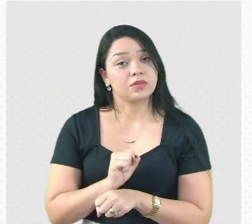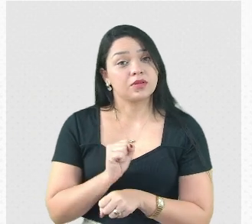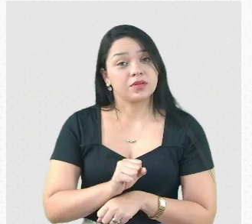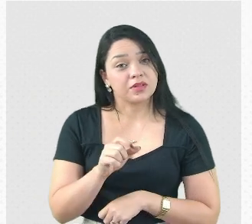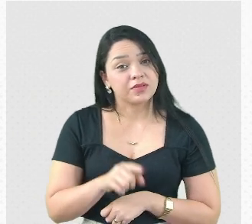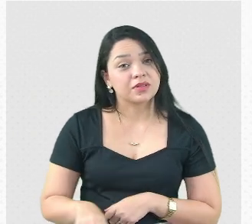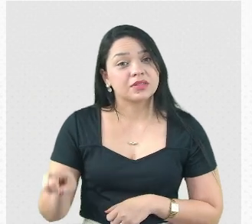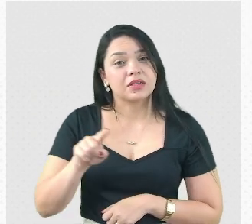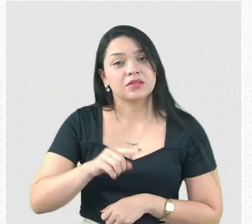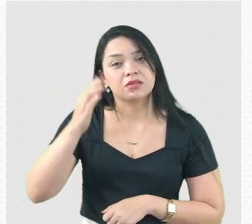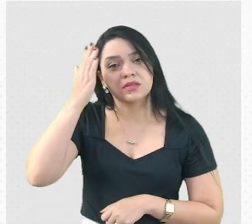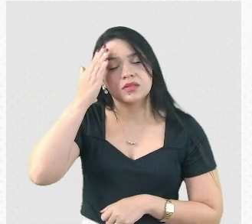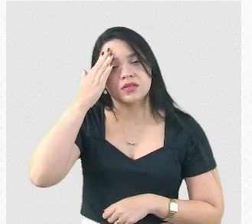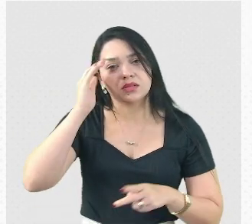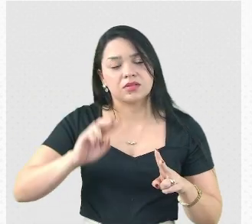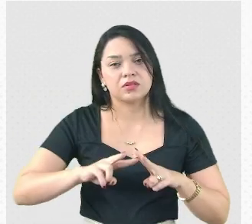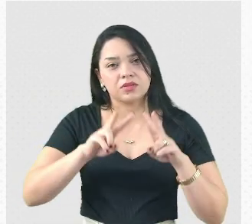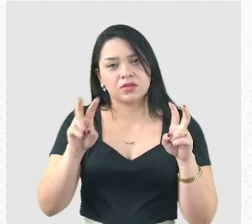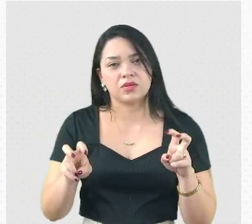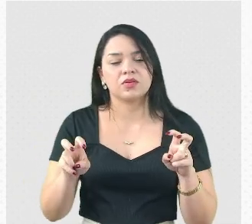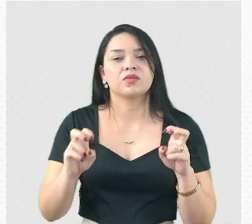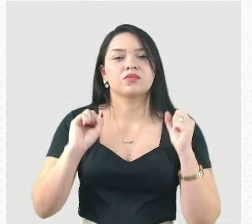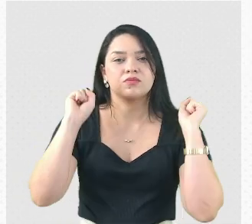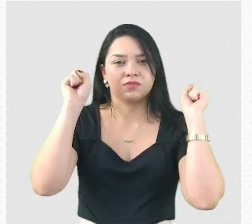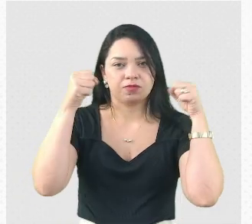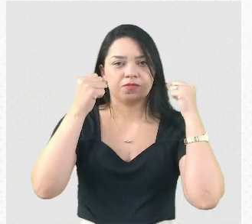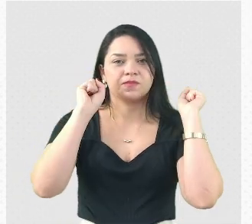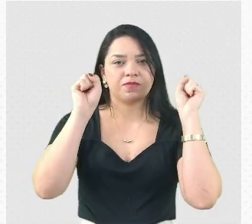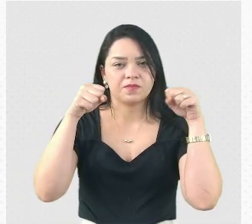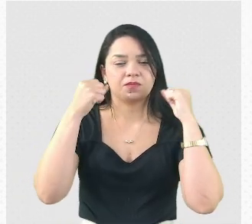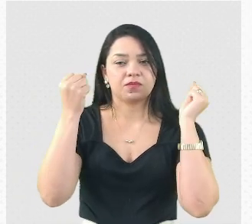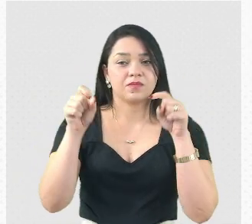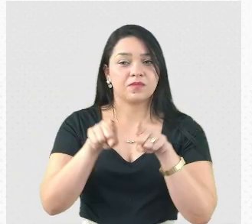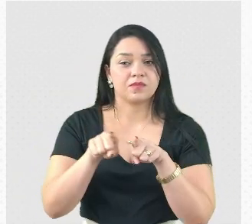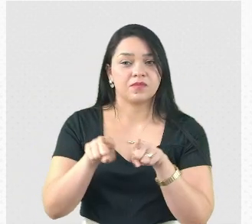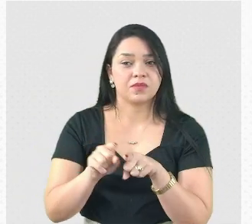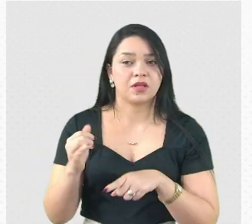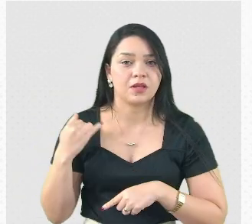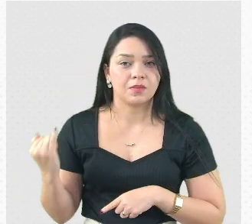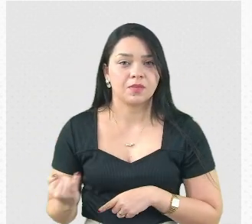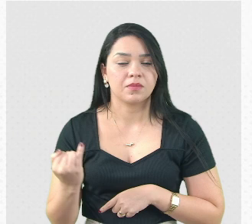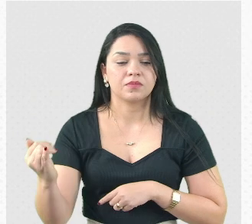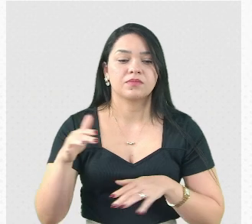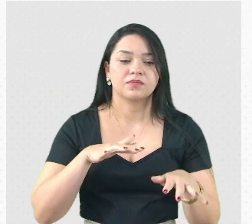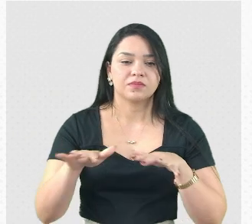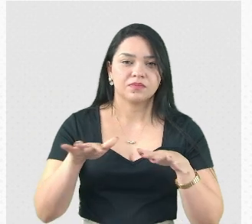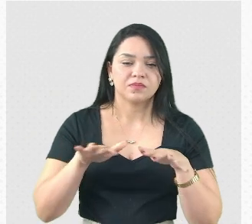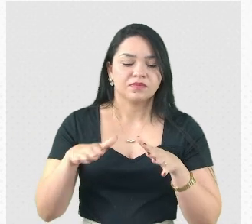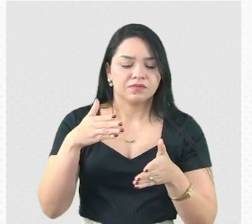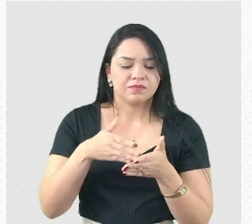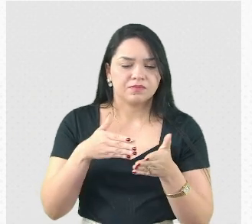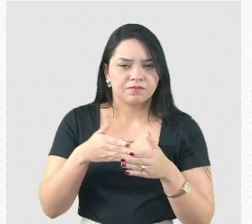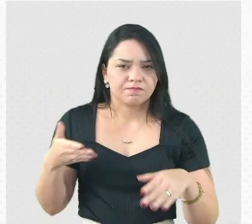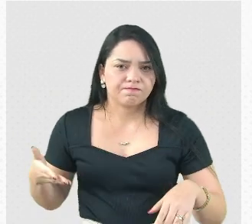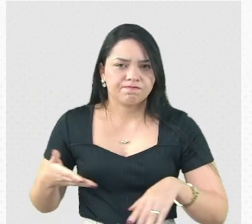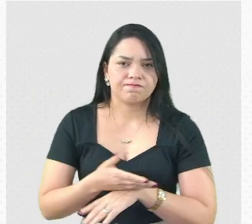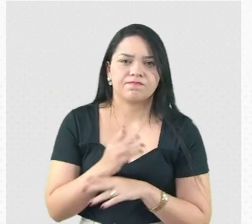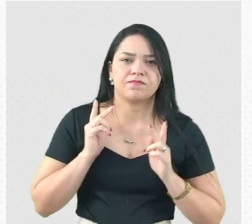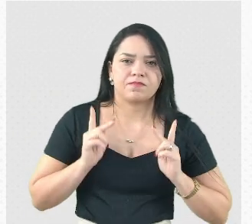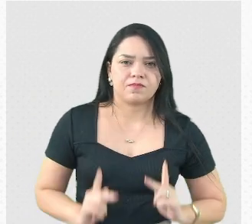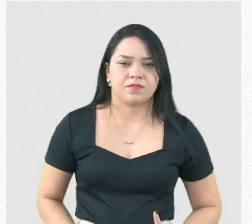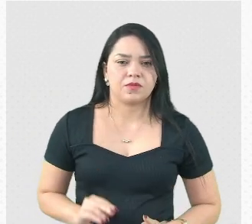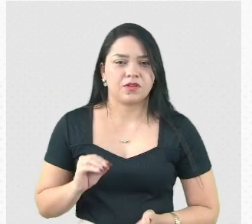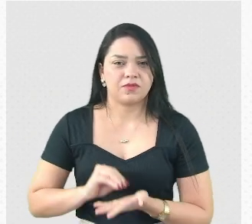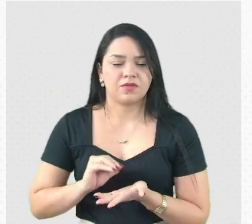vocês tenham entendido um pouquinho aí sobre a ginástica de condicionamento físico. O importante é se movimentar, é romper com esse comportamento